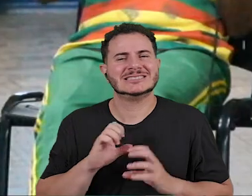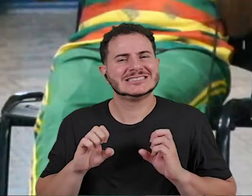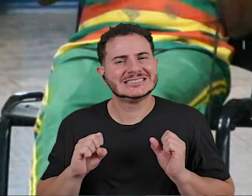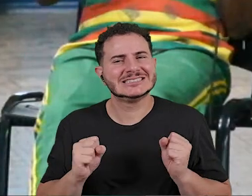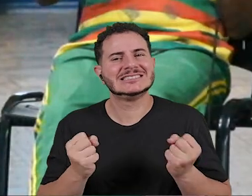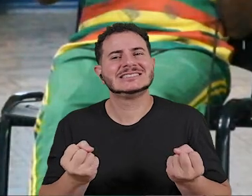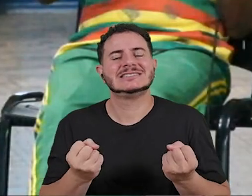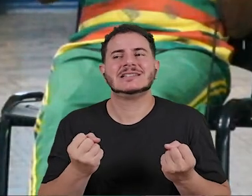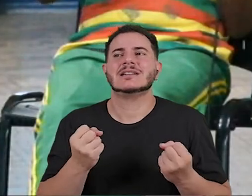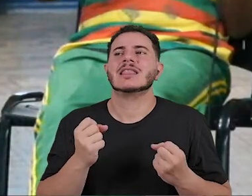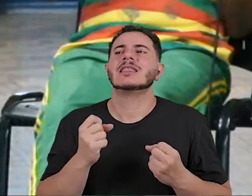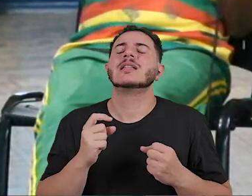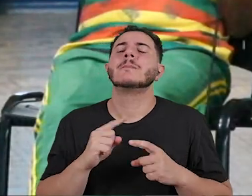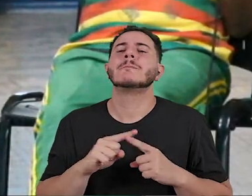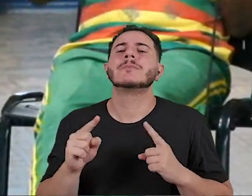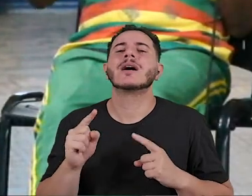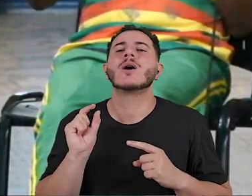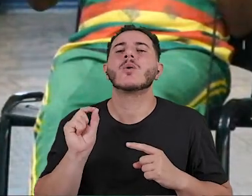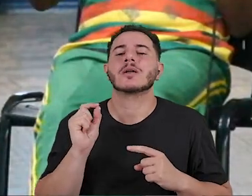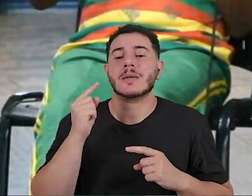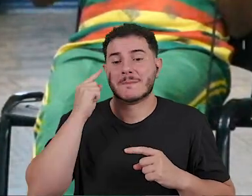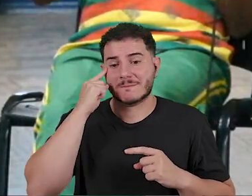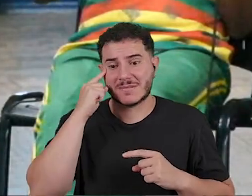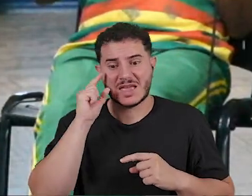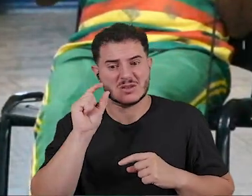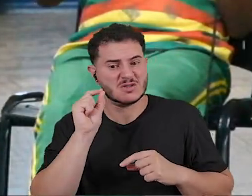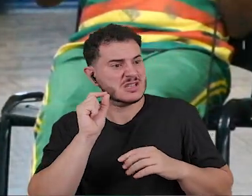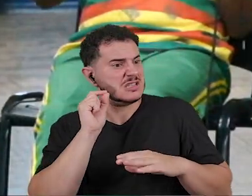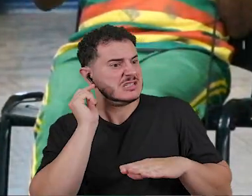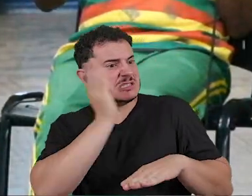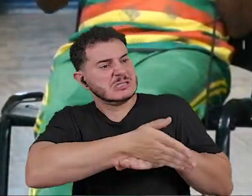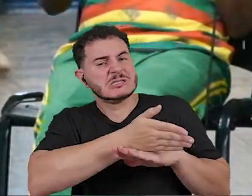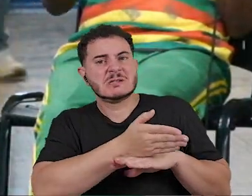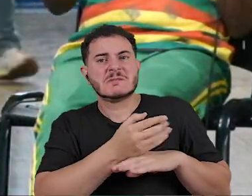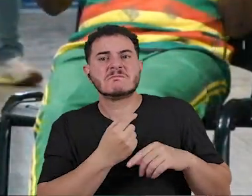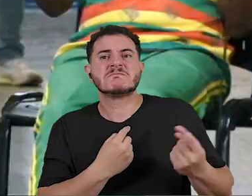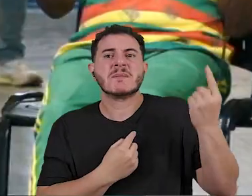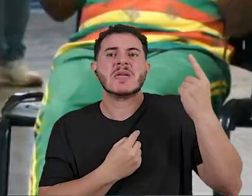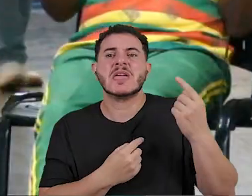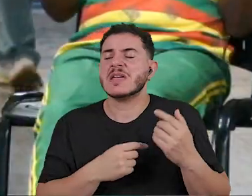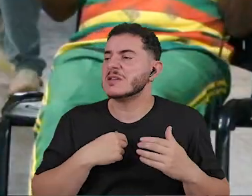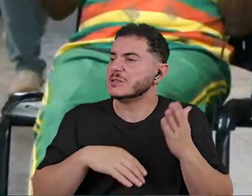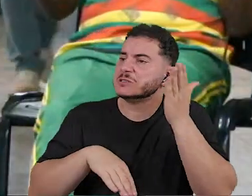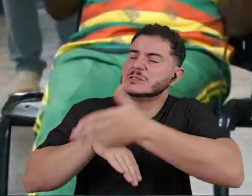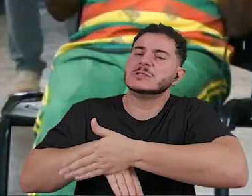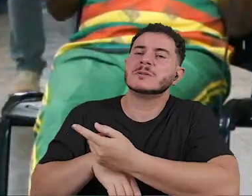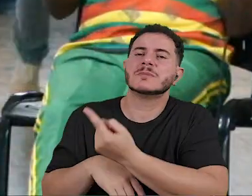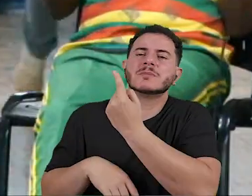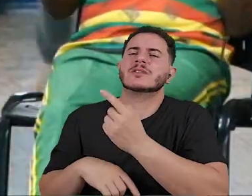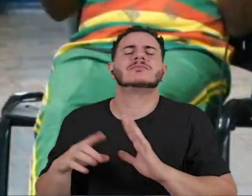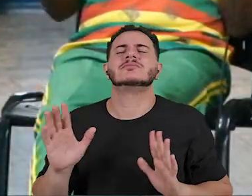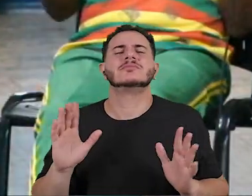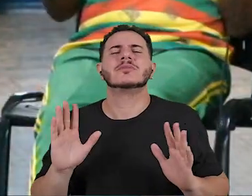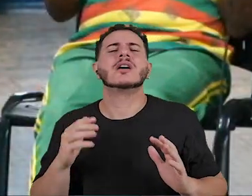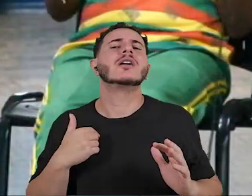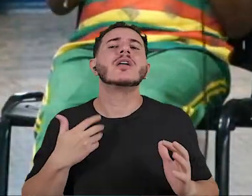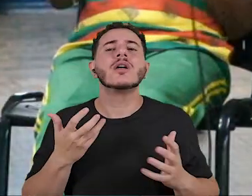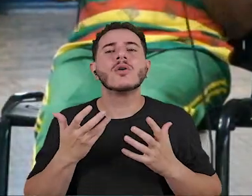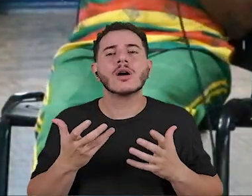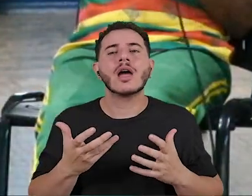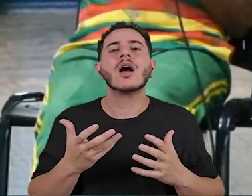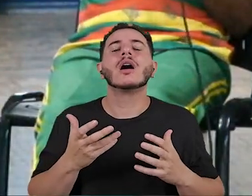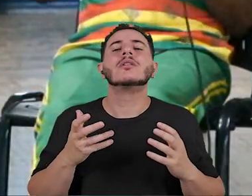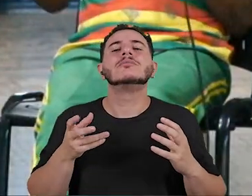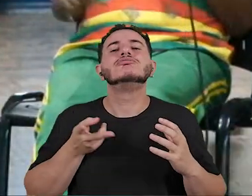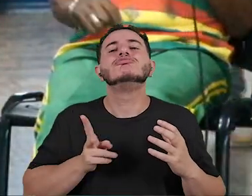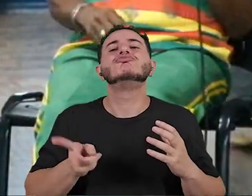falo, eu não quero permanecer no grupo especial, só aí. Não quero, entendeu? Permanecer